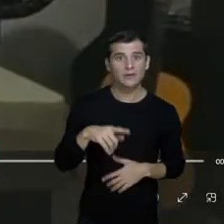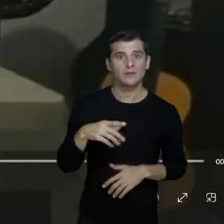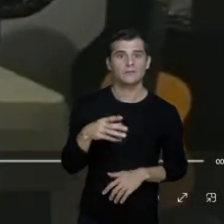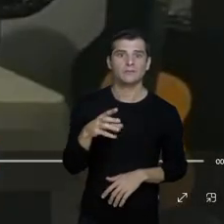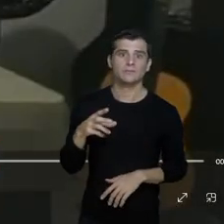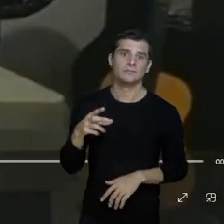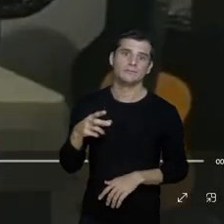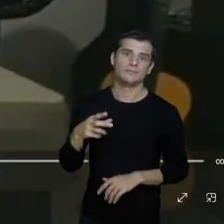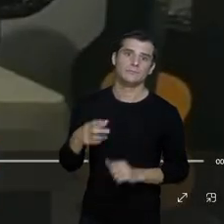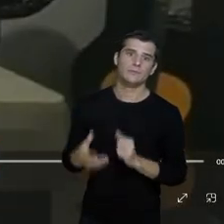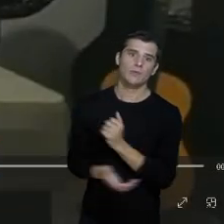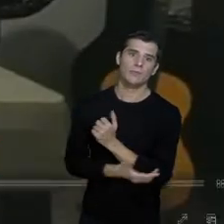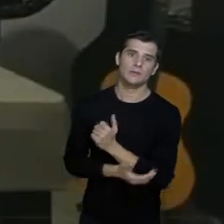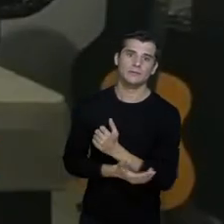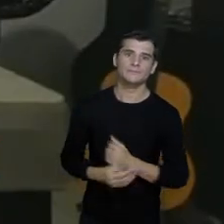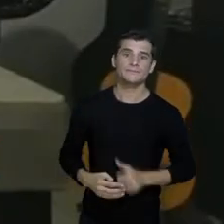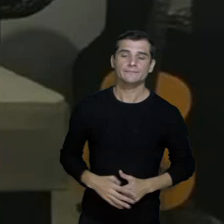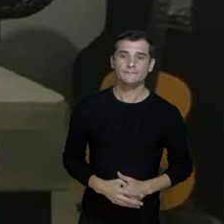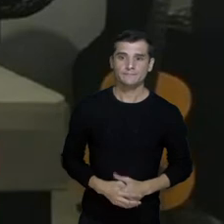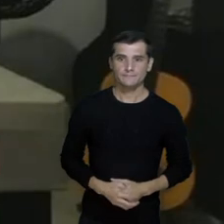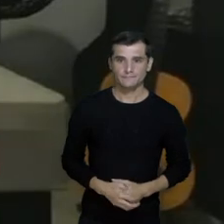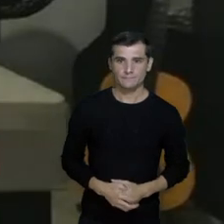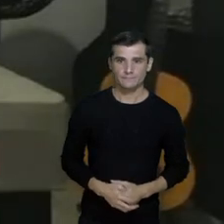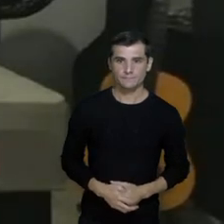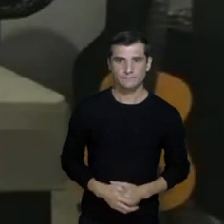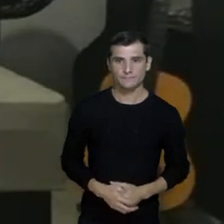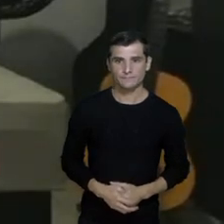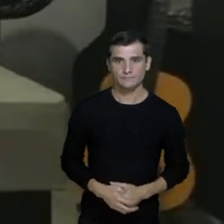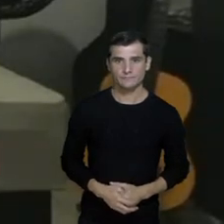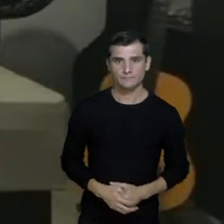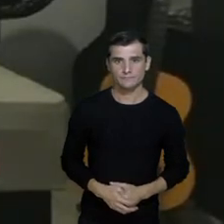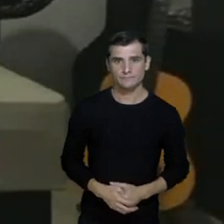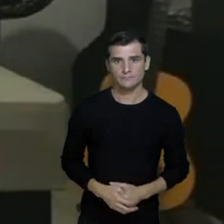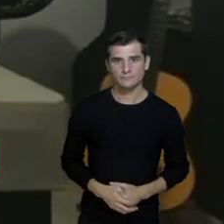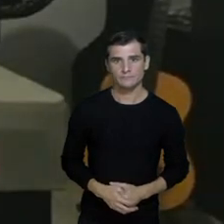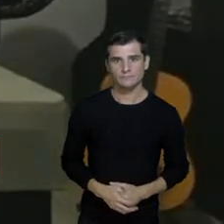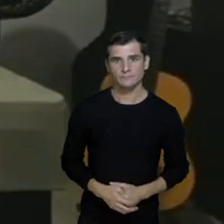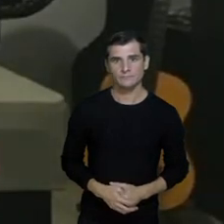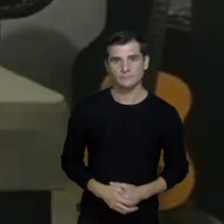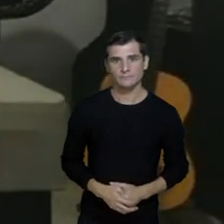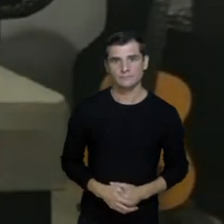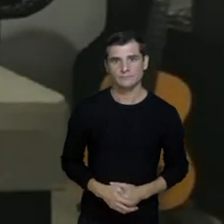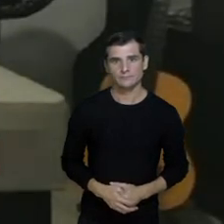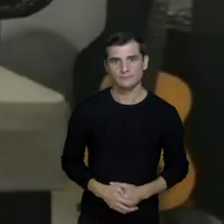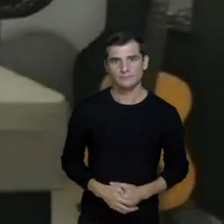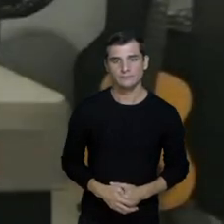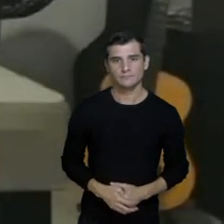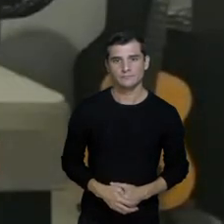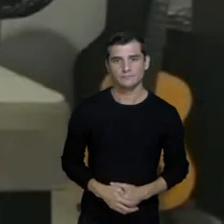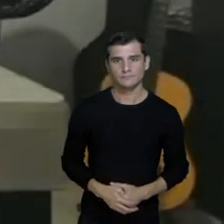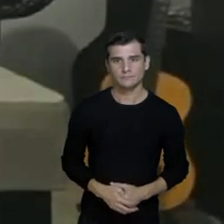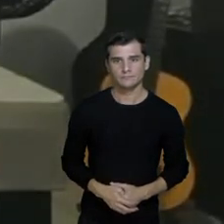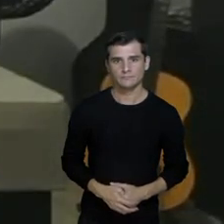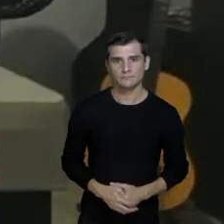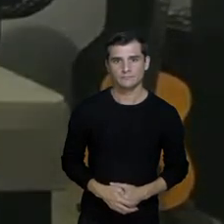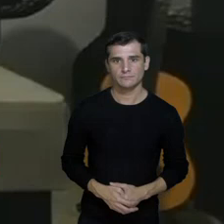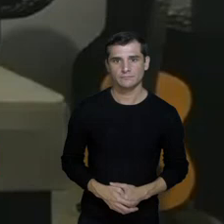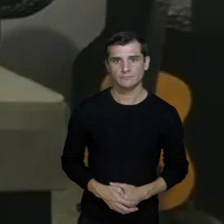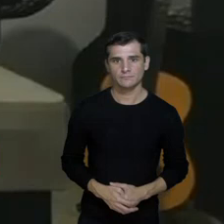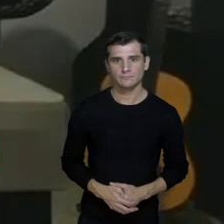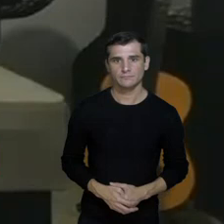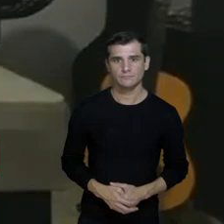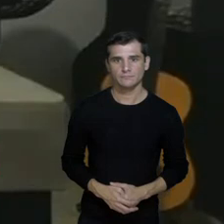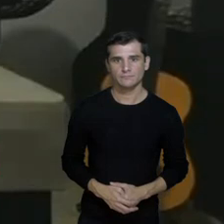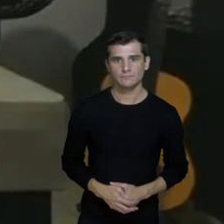eu sou PED aluno da segunda seri colégio de e é um prazer poder compartilhar com vocês esse projeto incrível que a gente fez sobre a corrupção